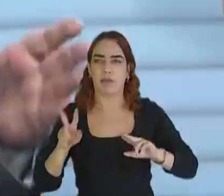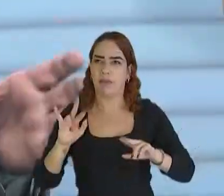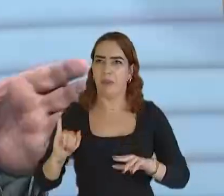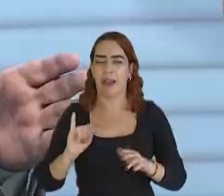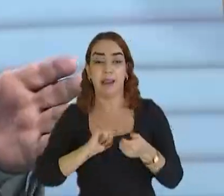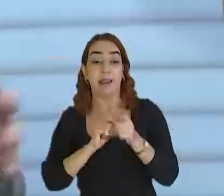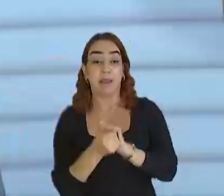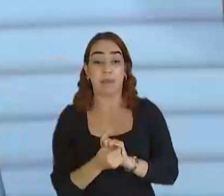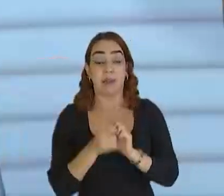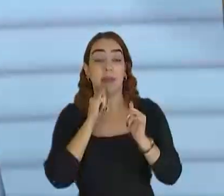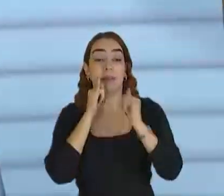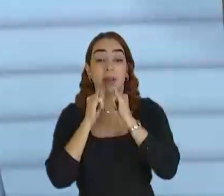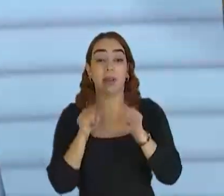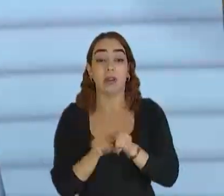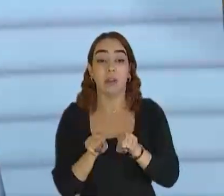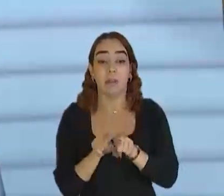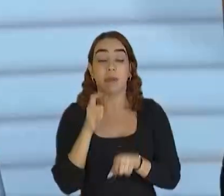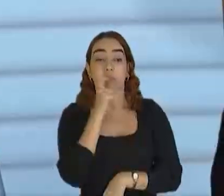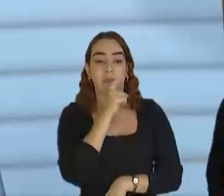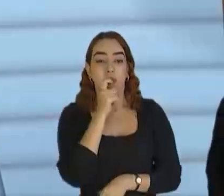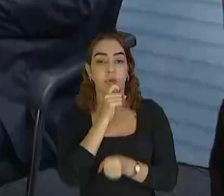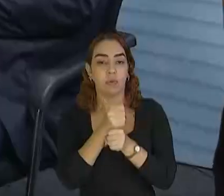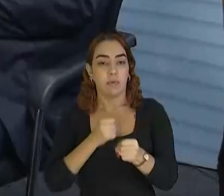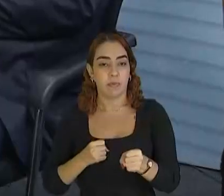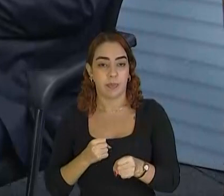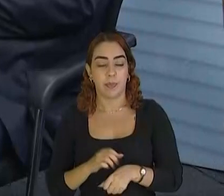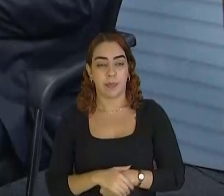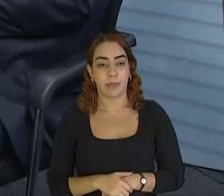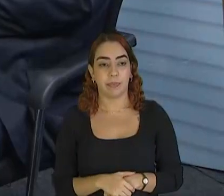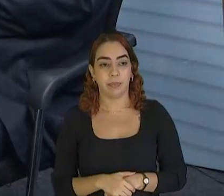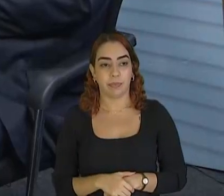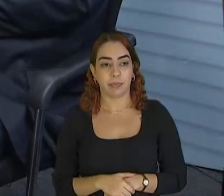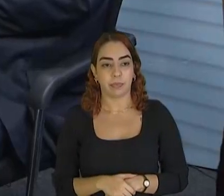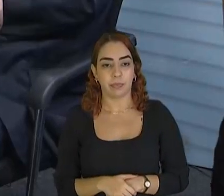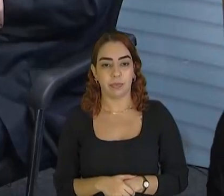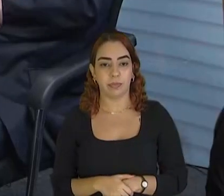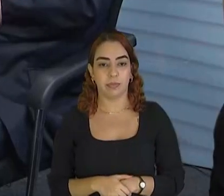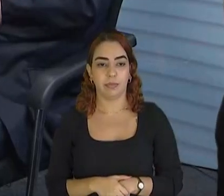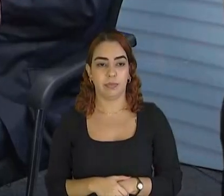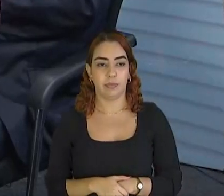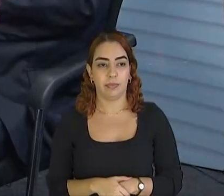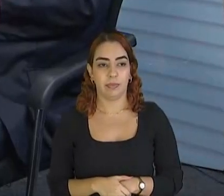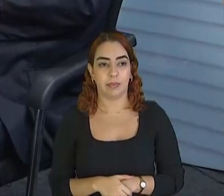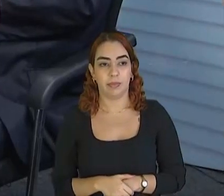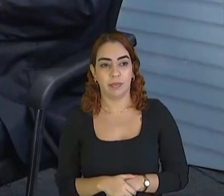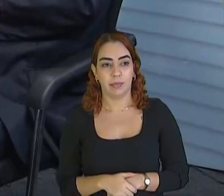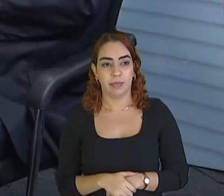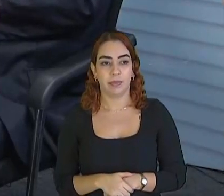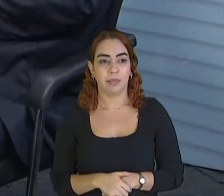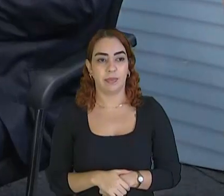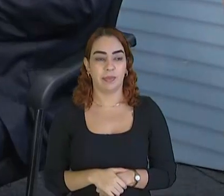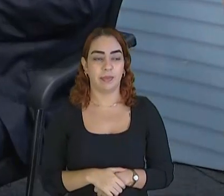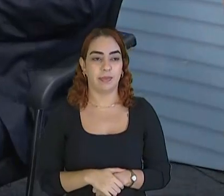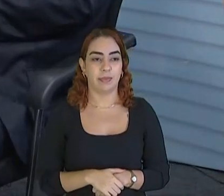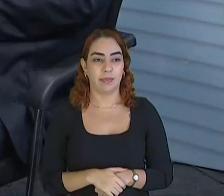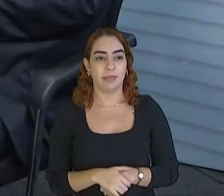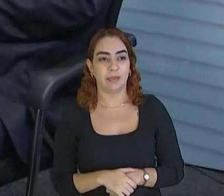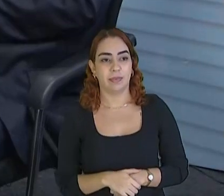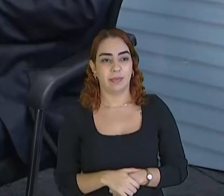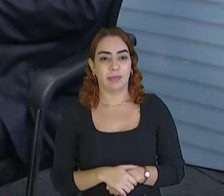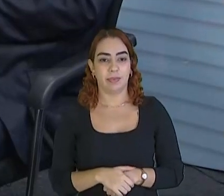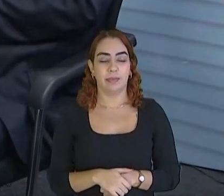e das fake news. Agora, eu participei, inclusive, eu sempre converso como jornalista com